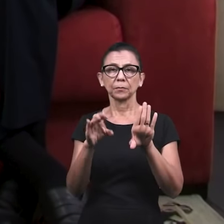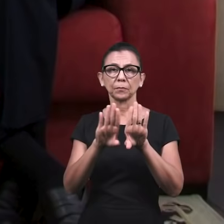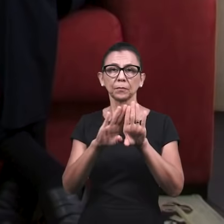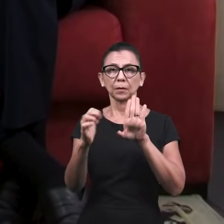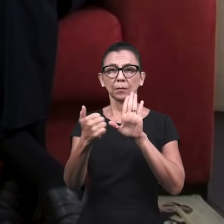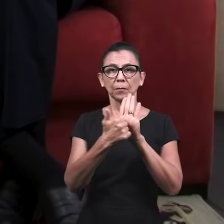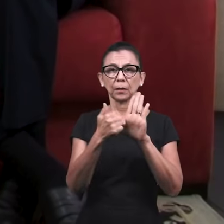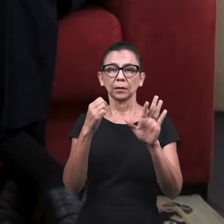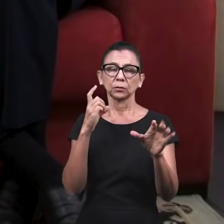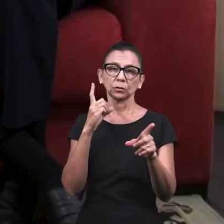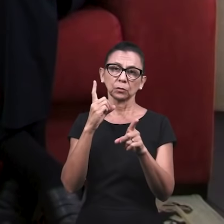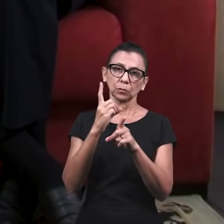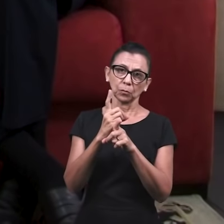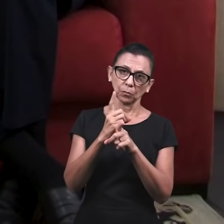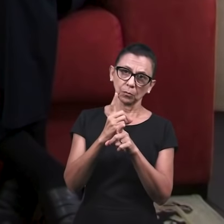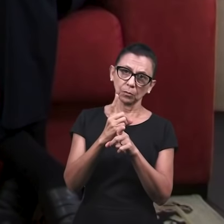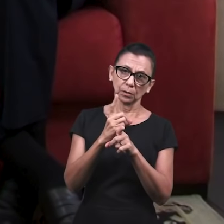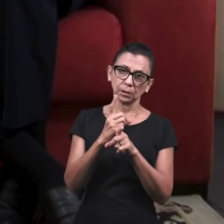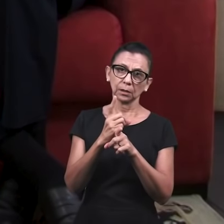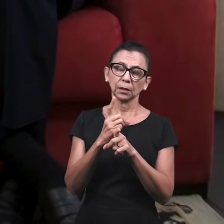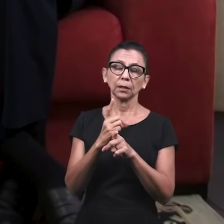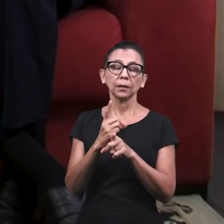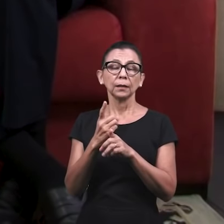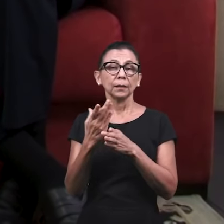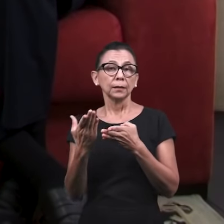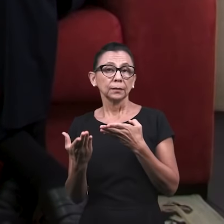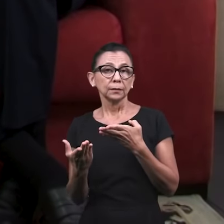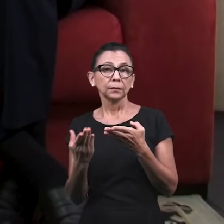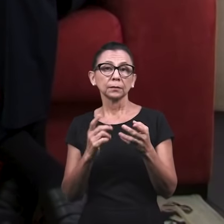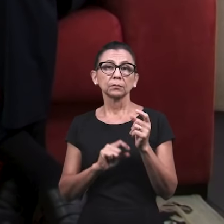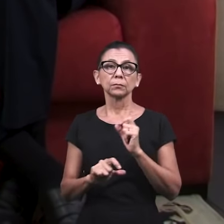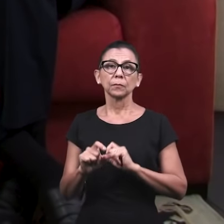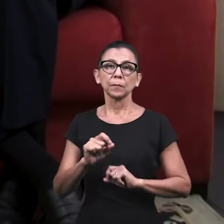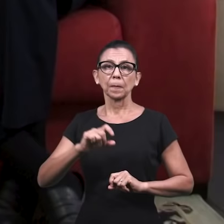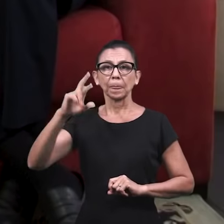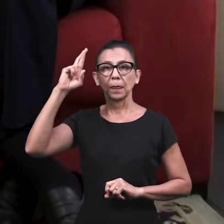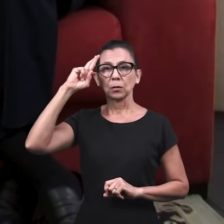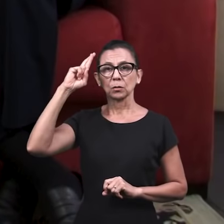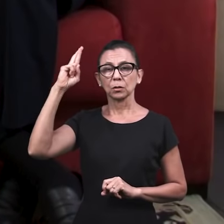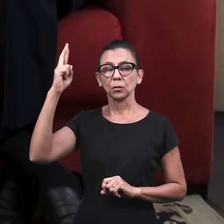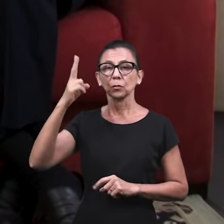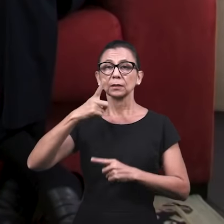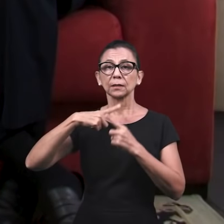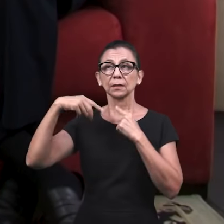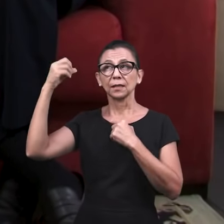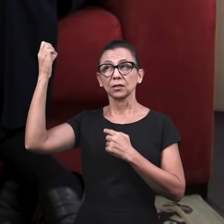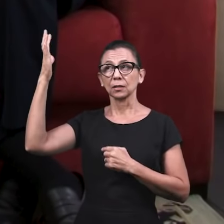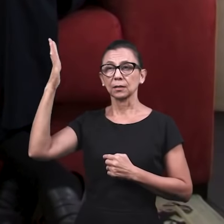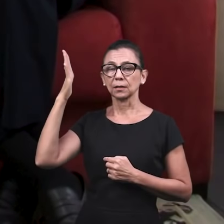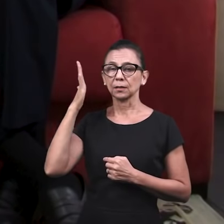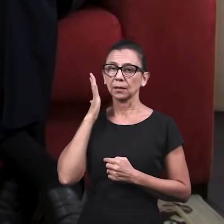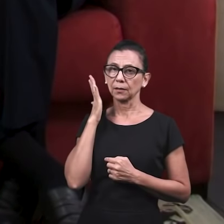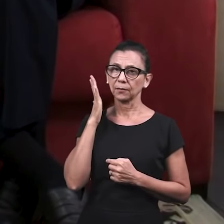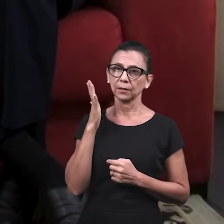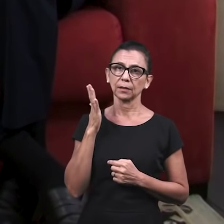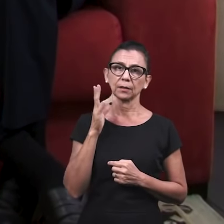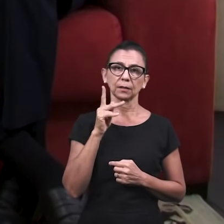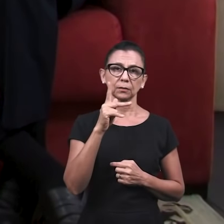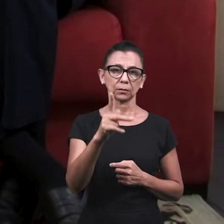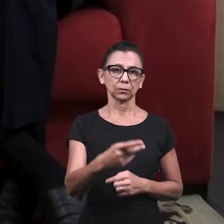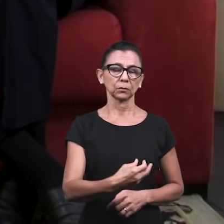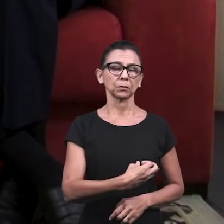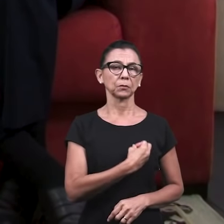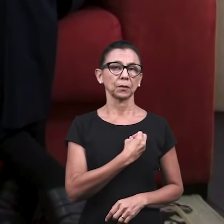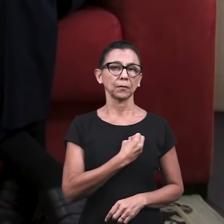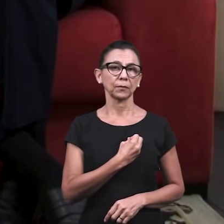bate, encontra, o que pede. Então, assim, o Senhor, ele quer se revelar, mas nós precisamos